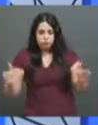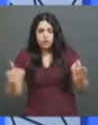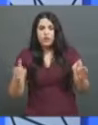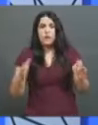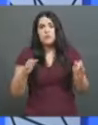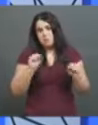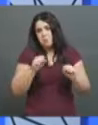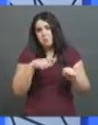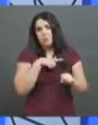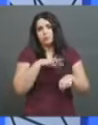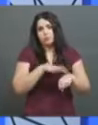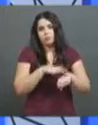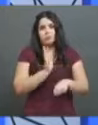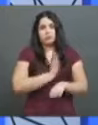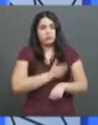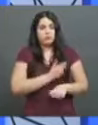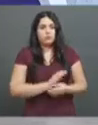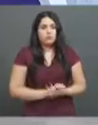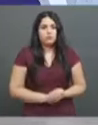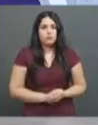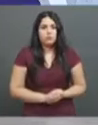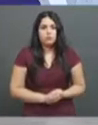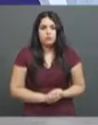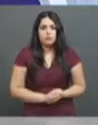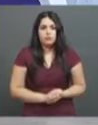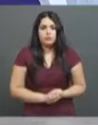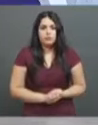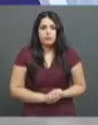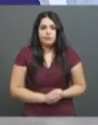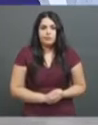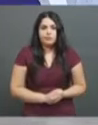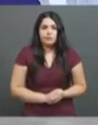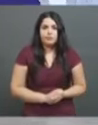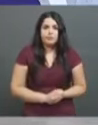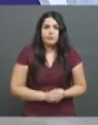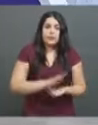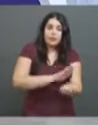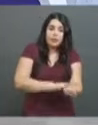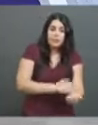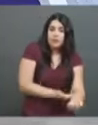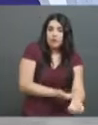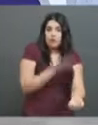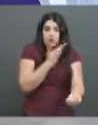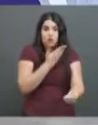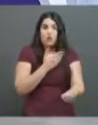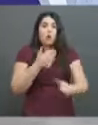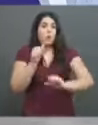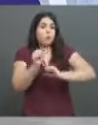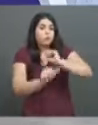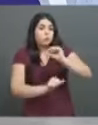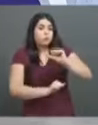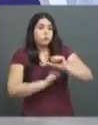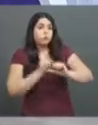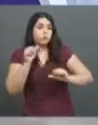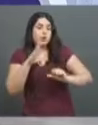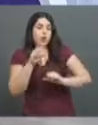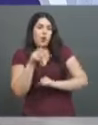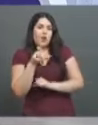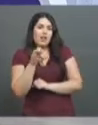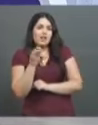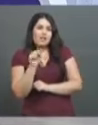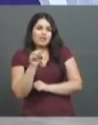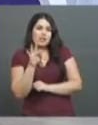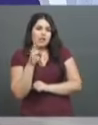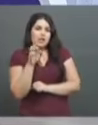mais chance de ter doença cardiovascular. Ele tem mais chance de ter hipertensão, alteração dos níveis de colesterol,